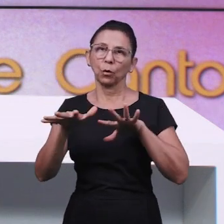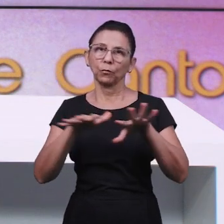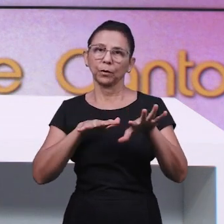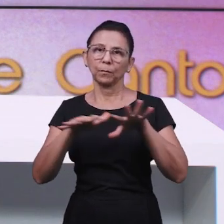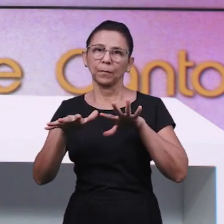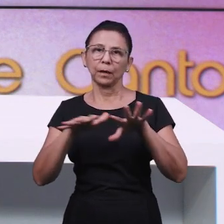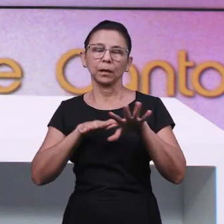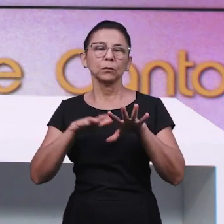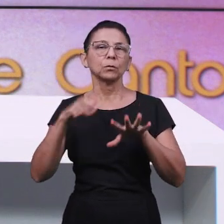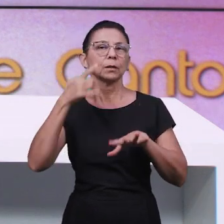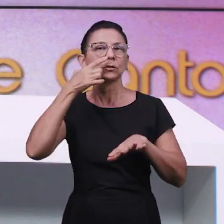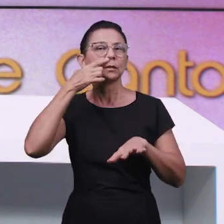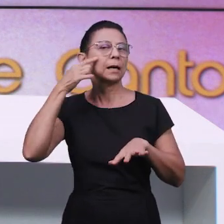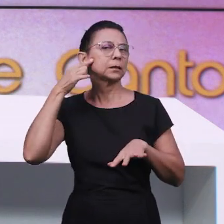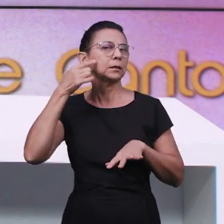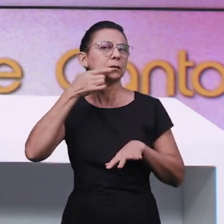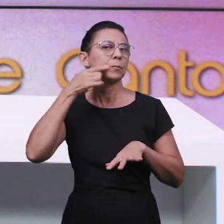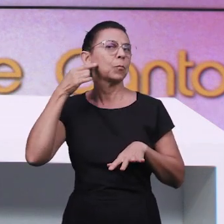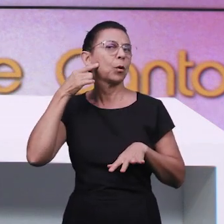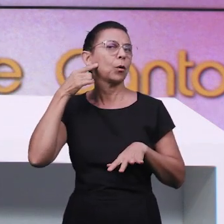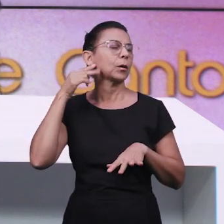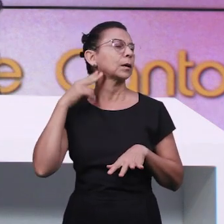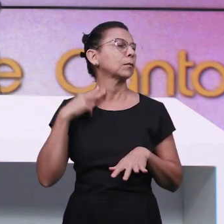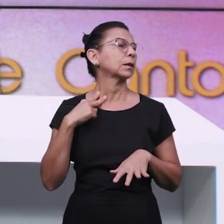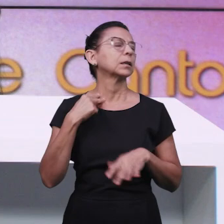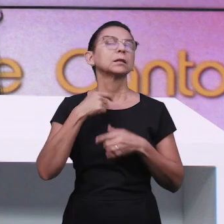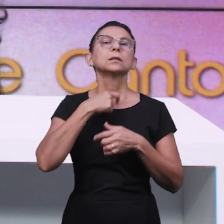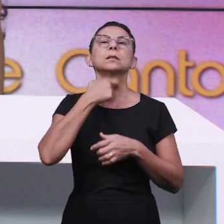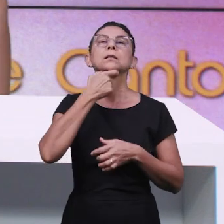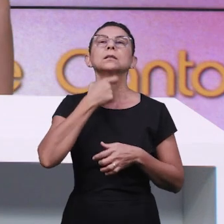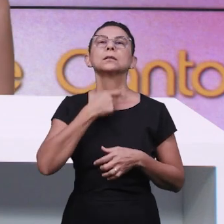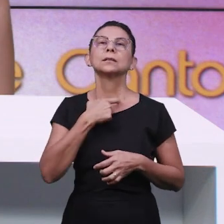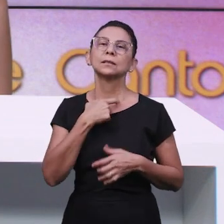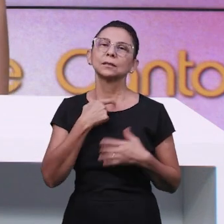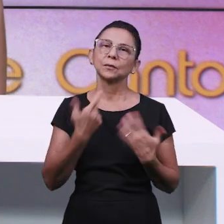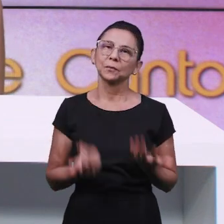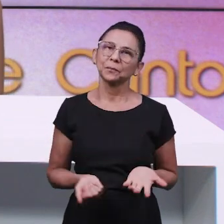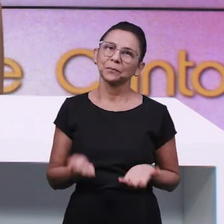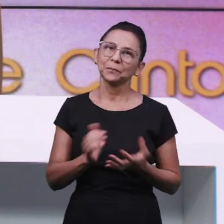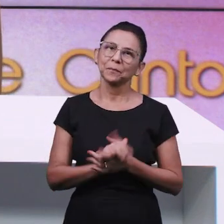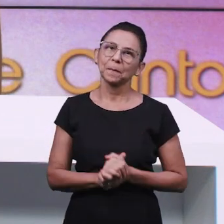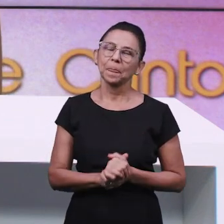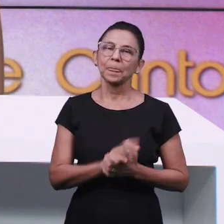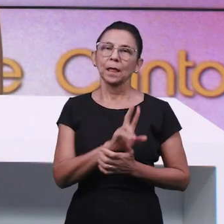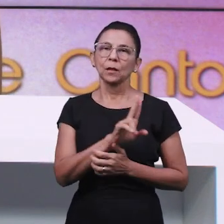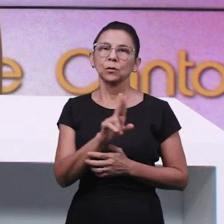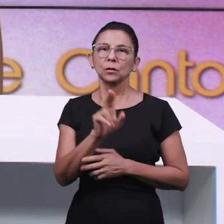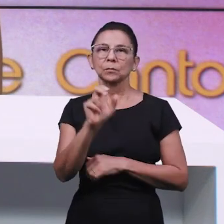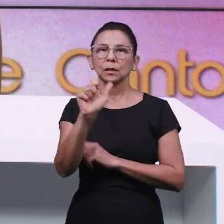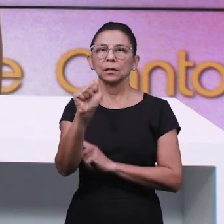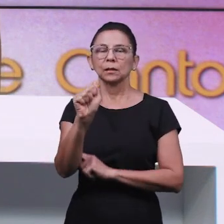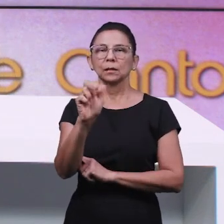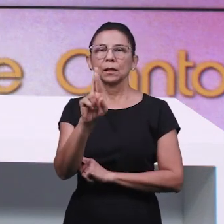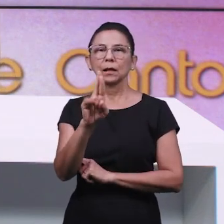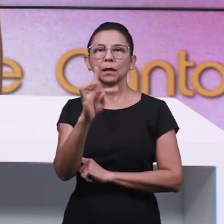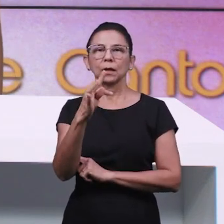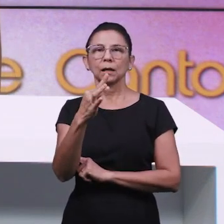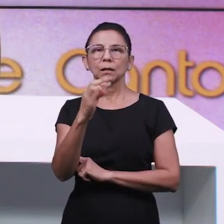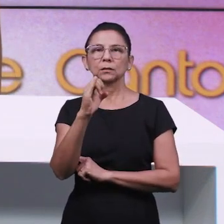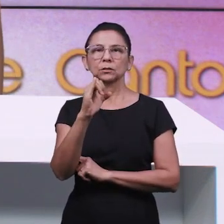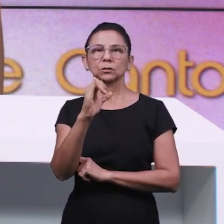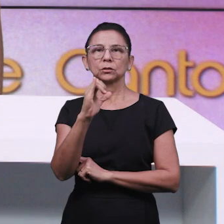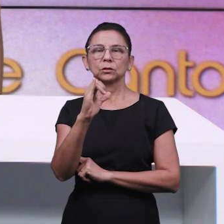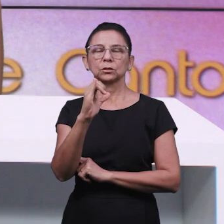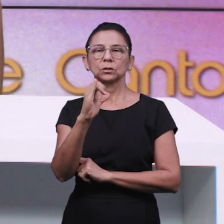trato e dos articuladores, tem o nome de articulação, ou seja, quando